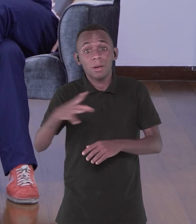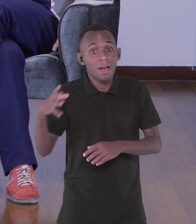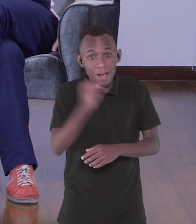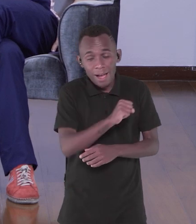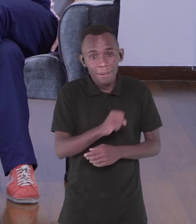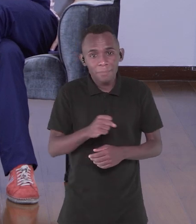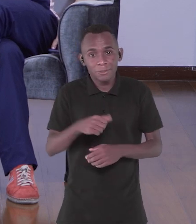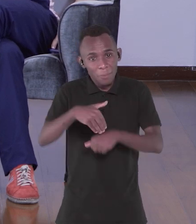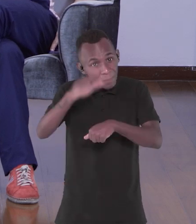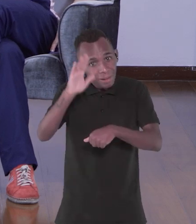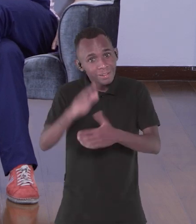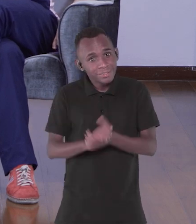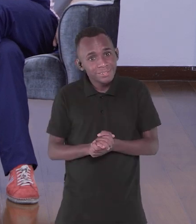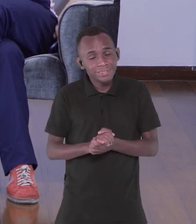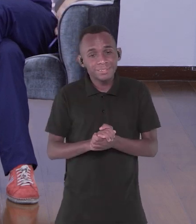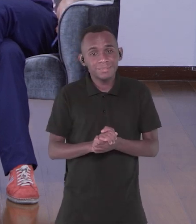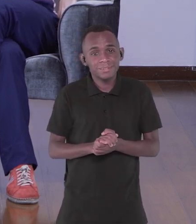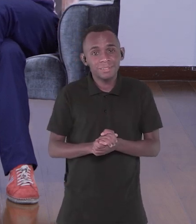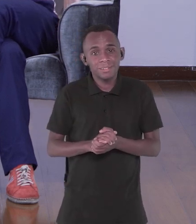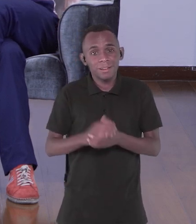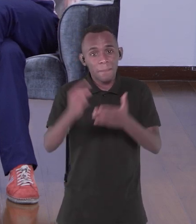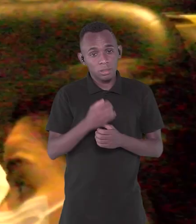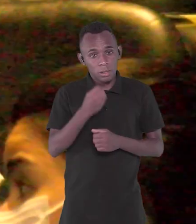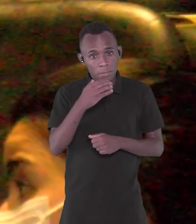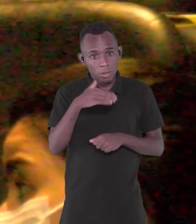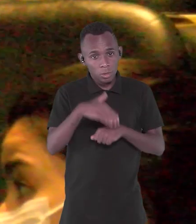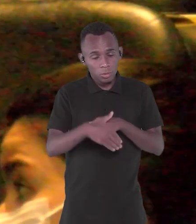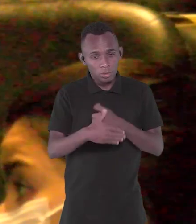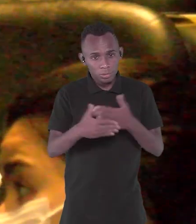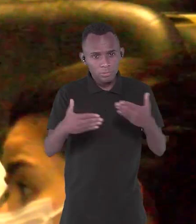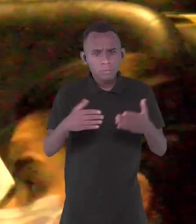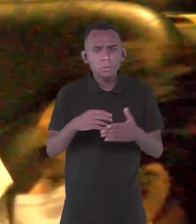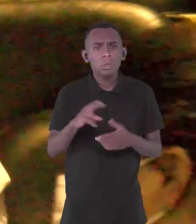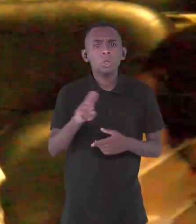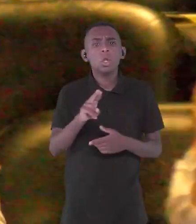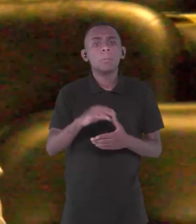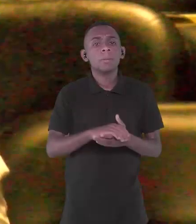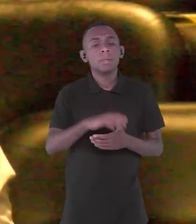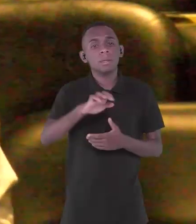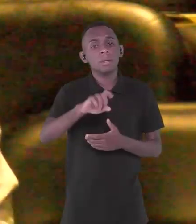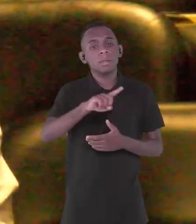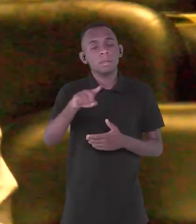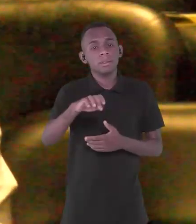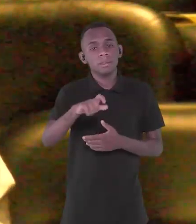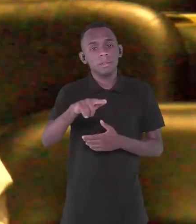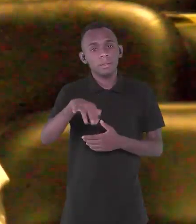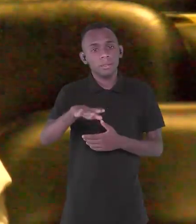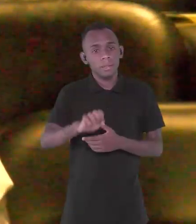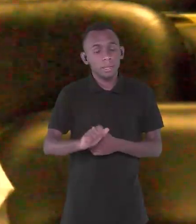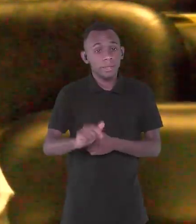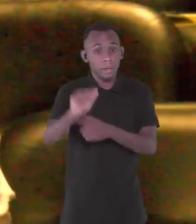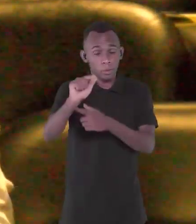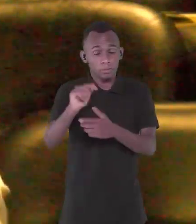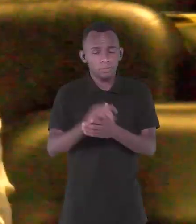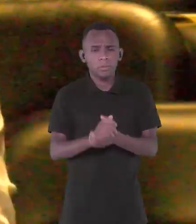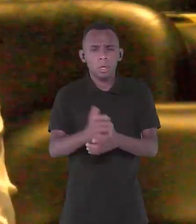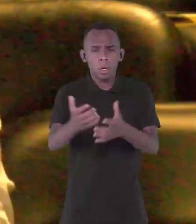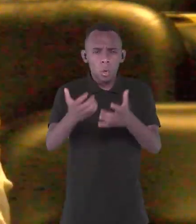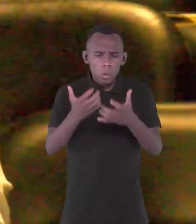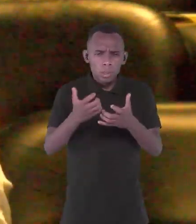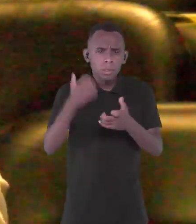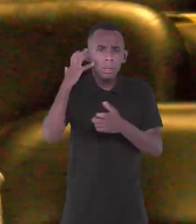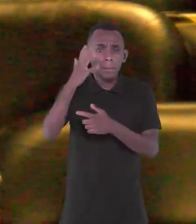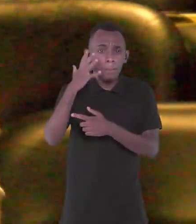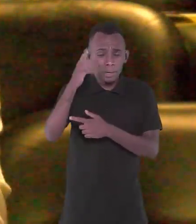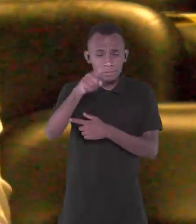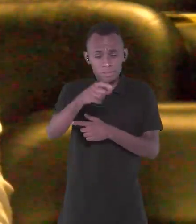Deus. Vamos fazer um monte de perguntas lá de cá. Como é que você chama? Boa noite. Ezequiel. Um homem na plateia realiza uma pergunta